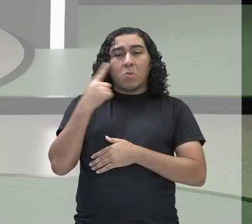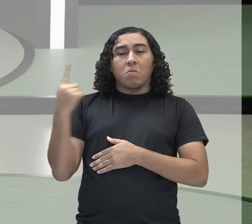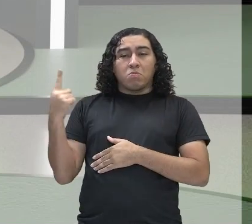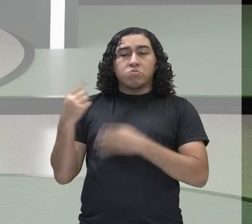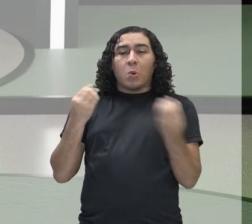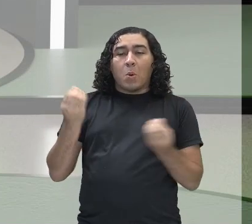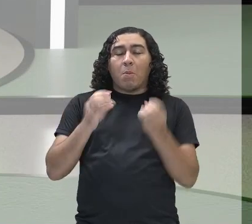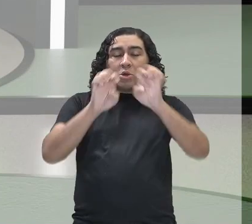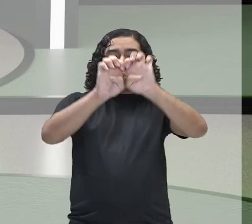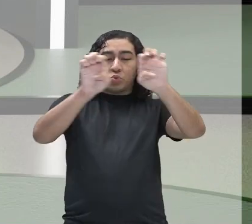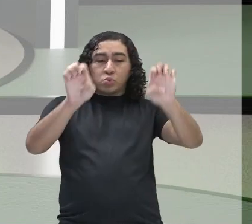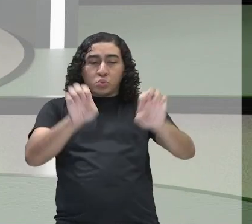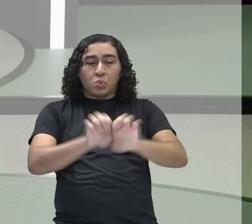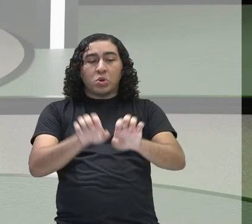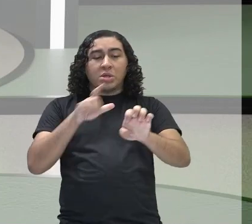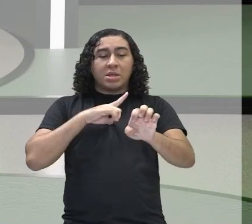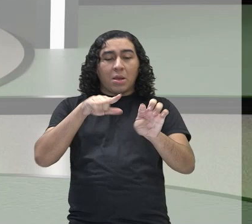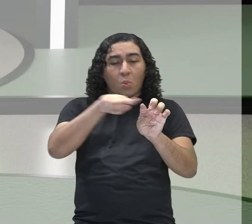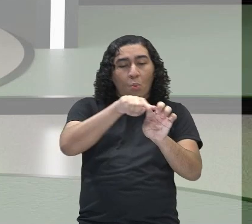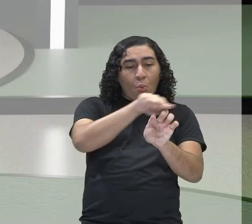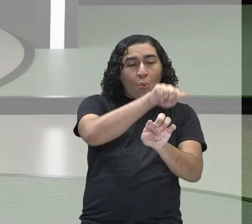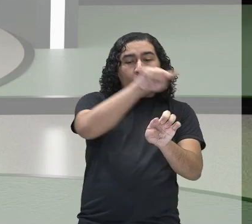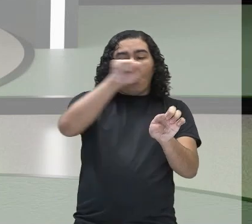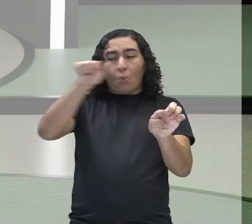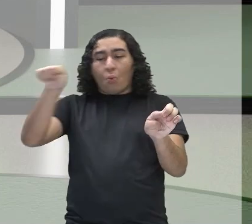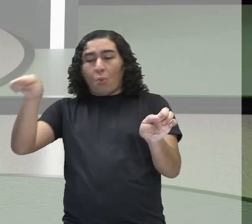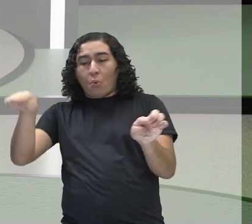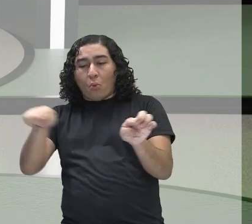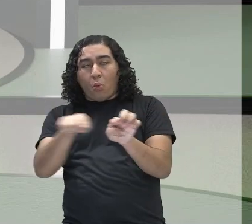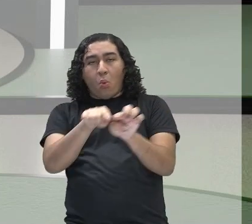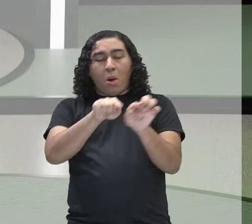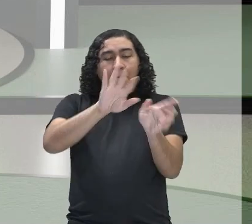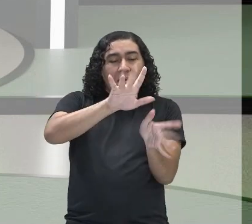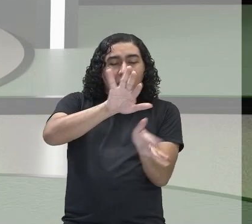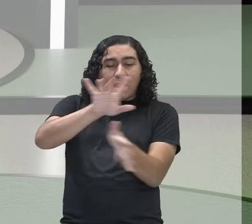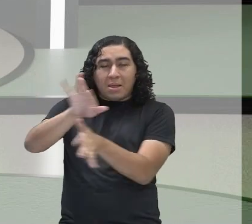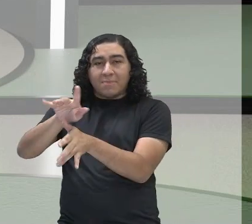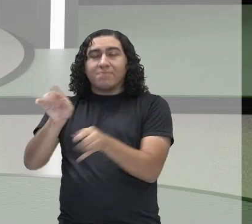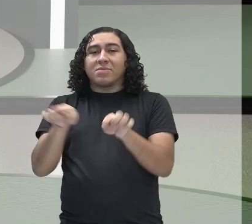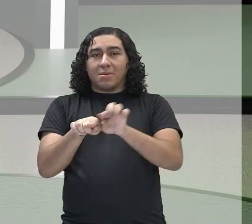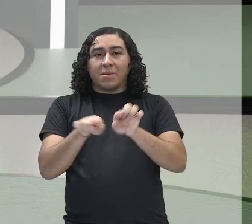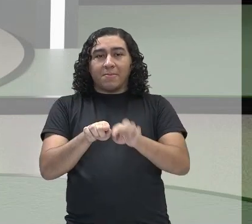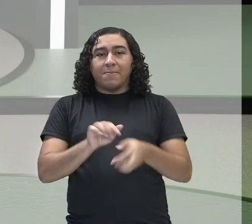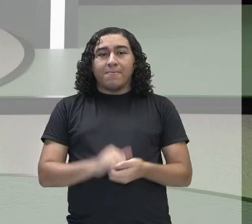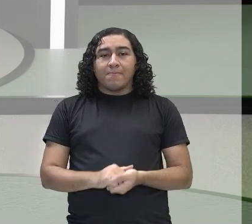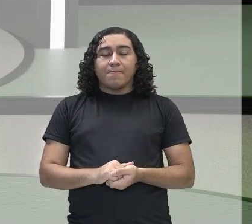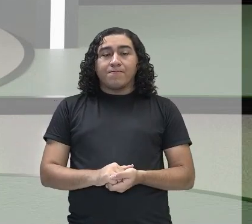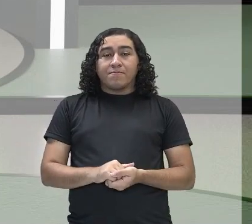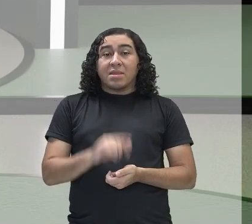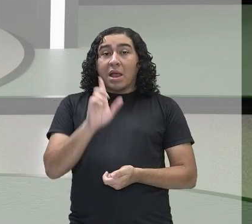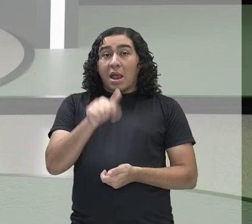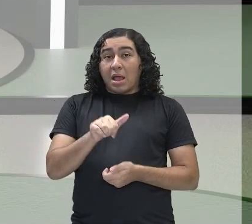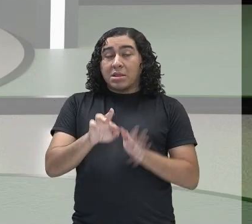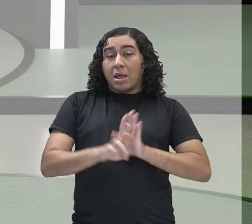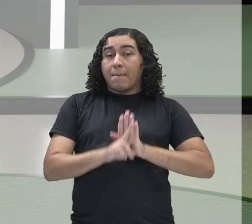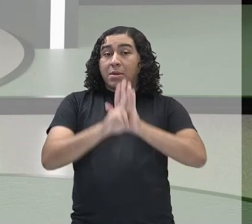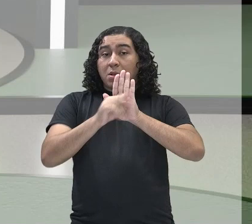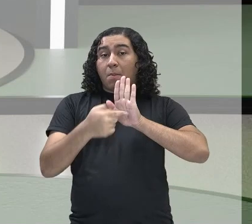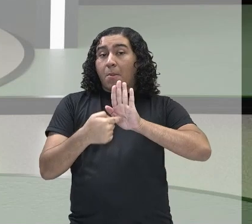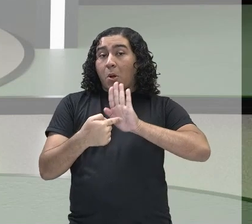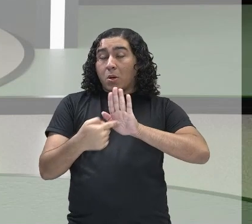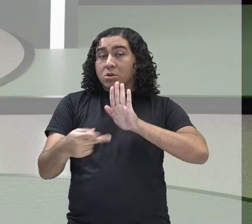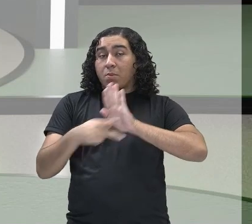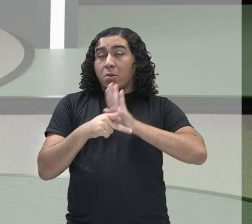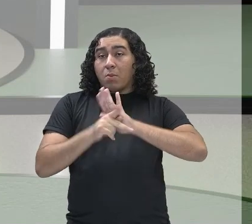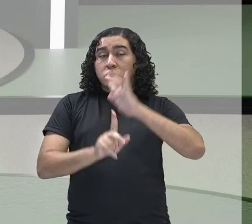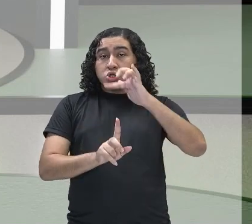ela tem aí a sua estrutura alguma das suas características tá então essa representação aqui mostra pra gente